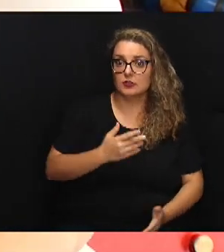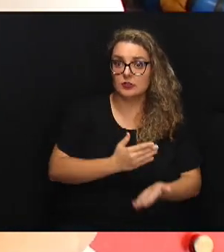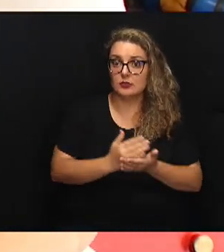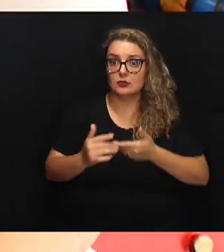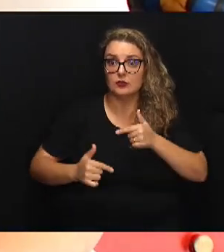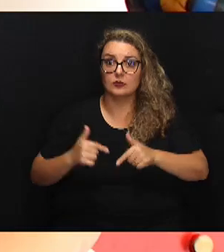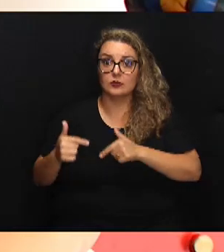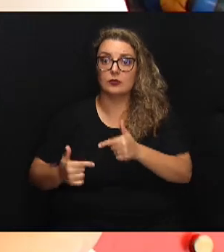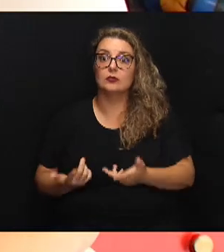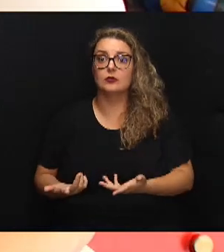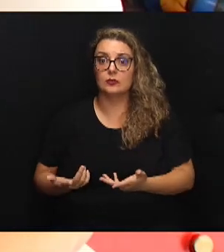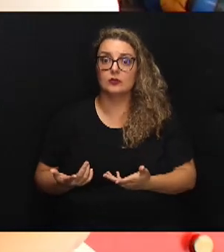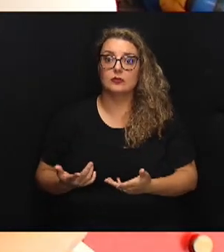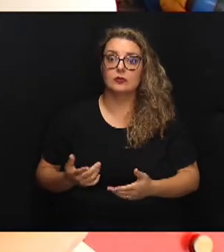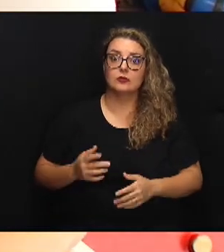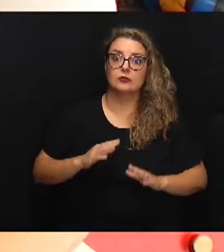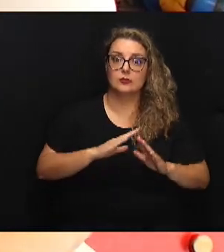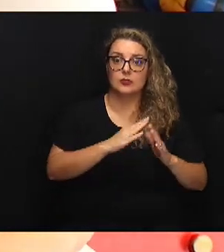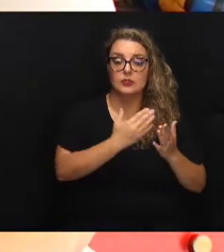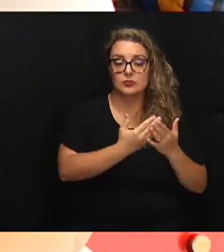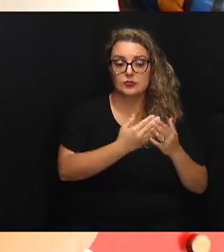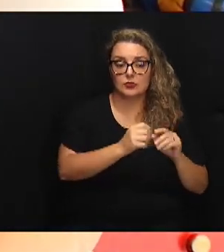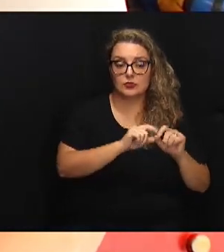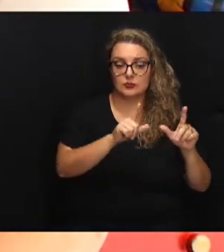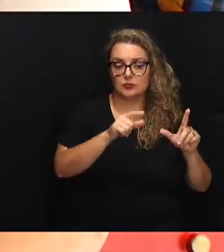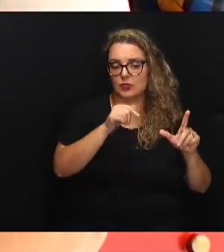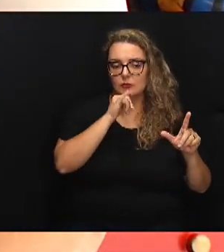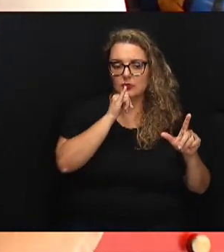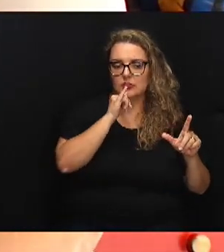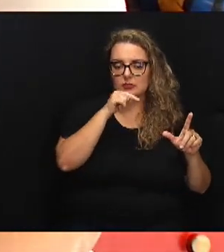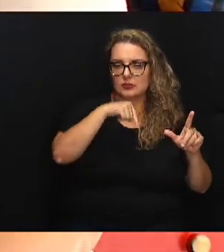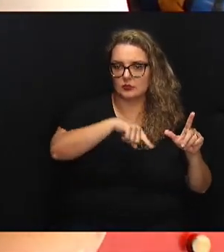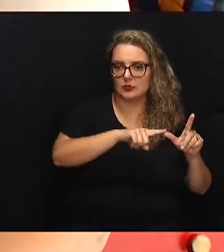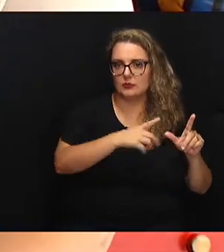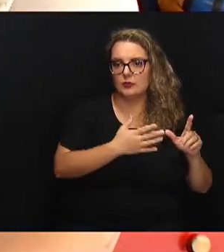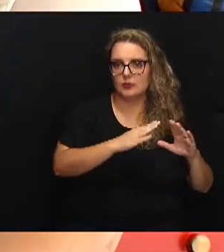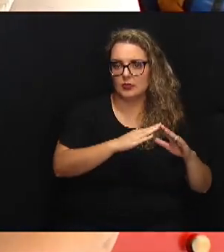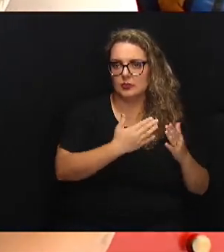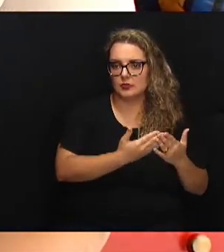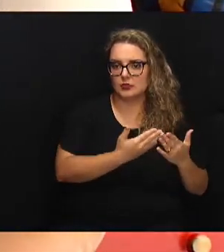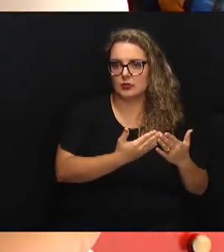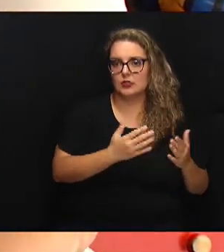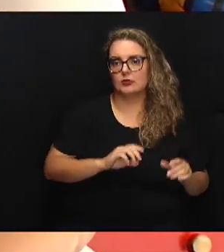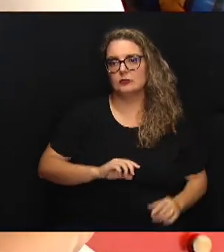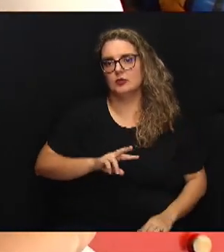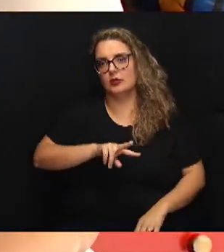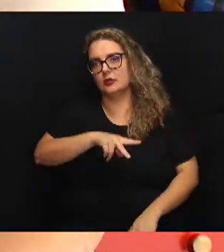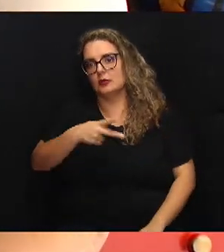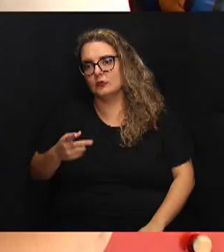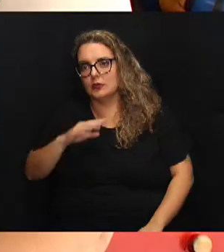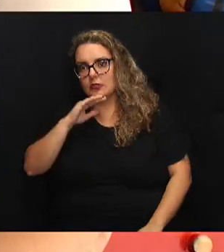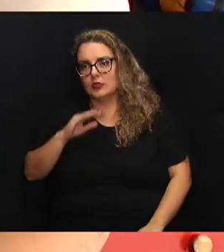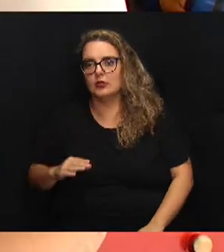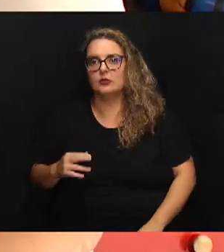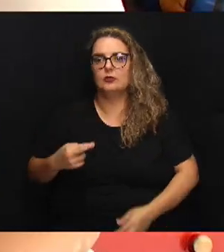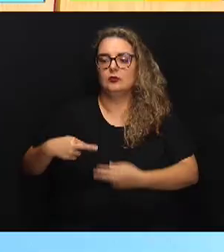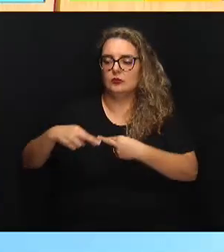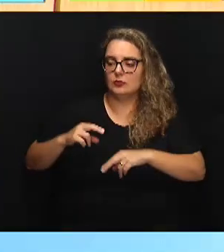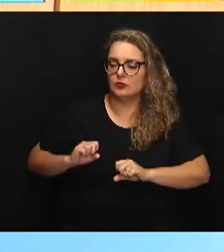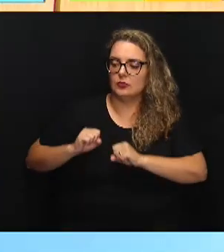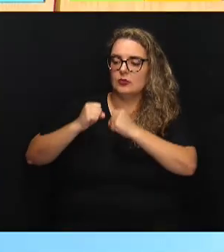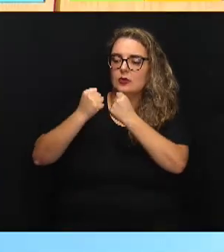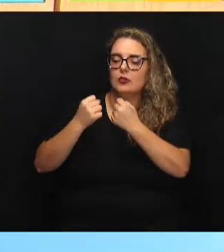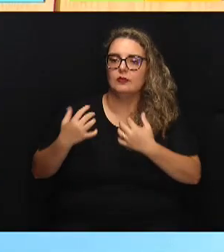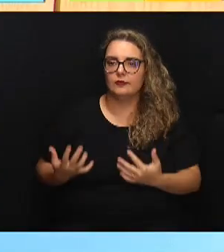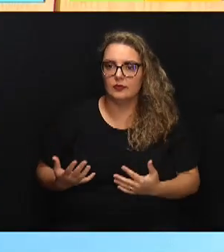trabalho de contraturno escolar, né, que seria de fortalecimento de vínculo, com reforço escolar, com atividades,